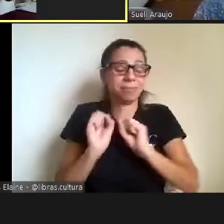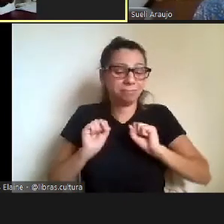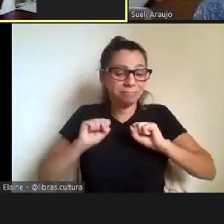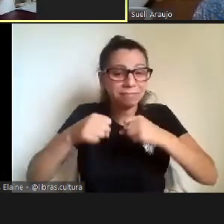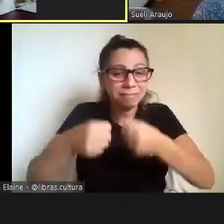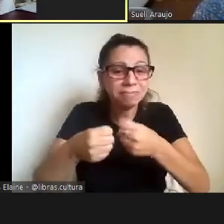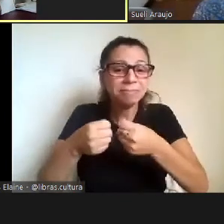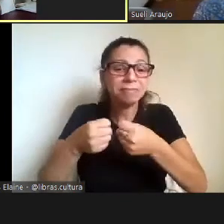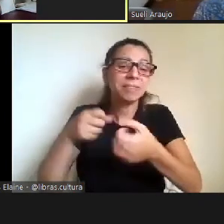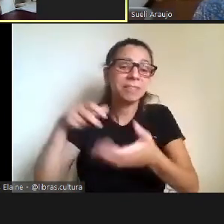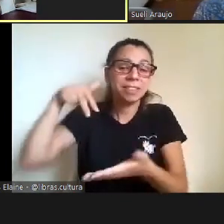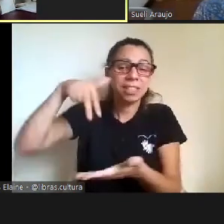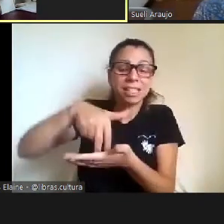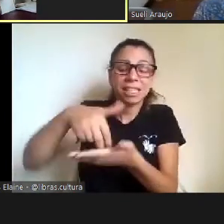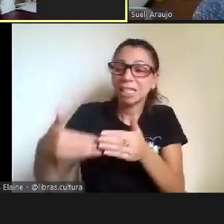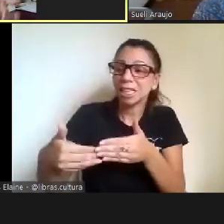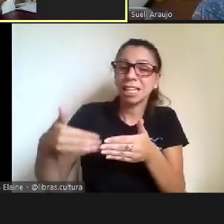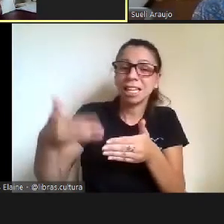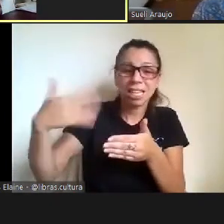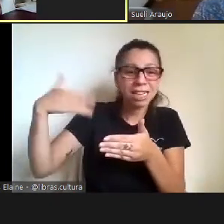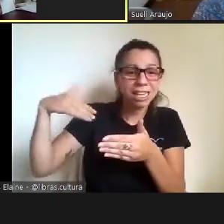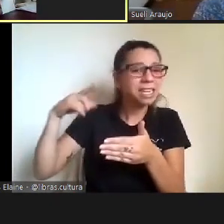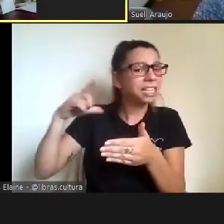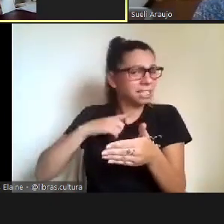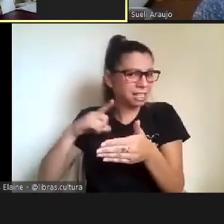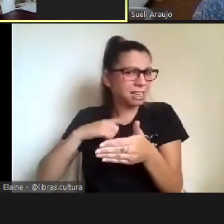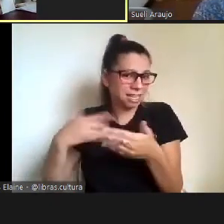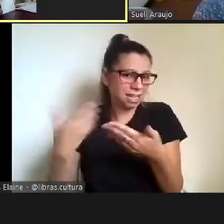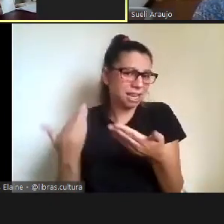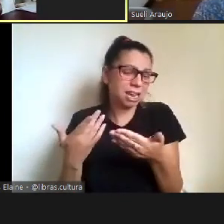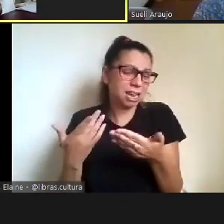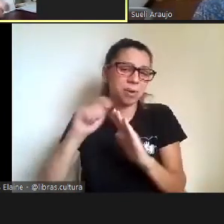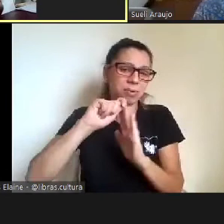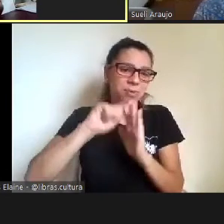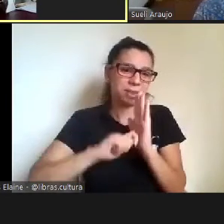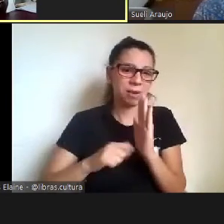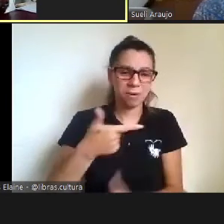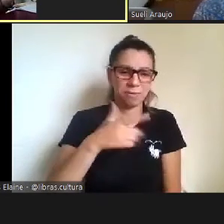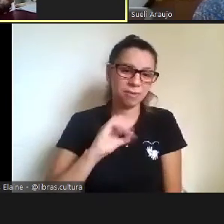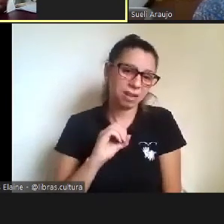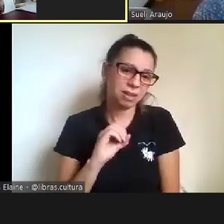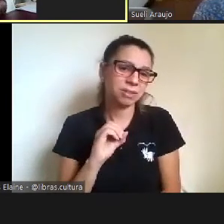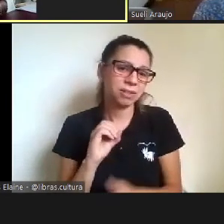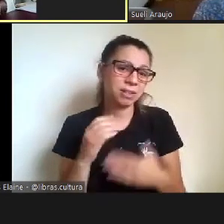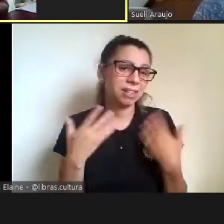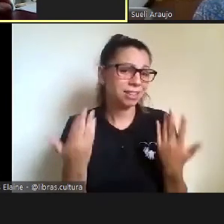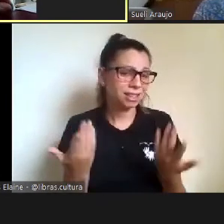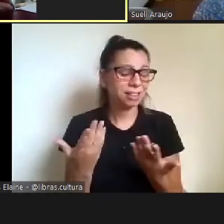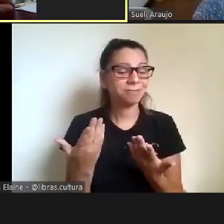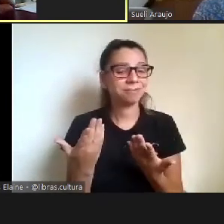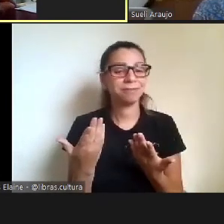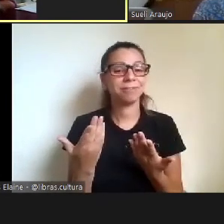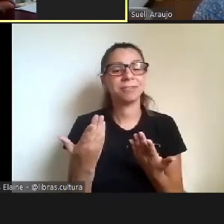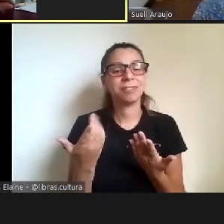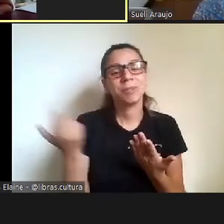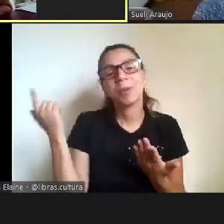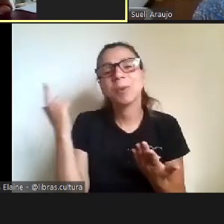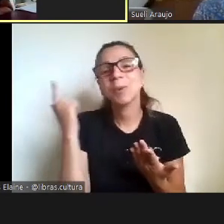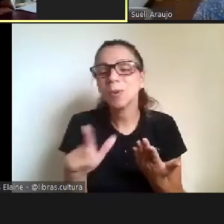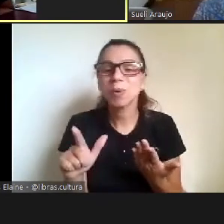gente teve, né, durante o século XX, que ainda bem que nós